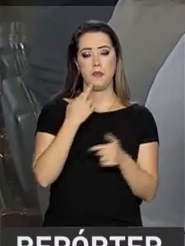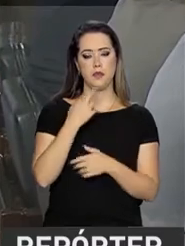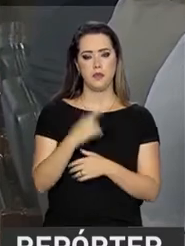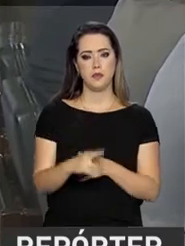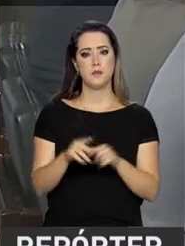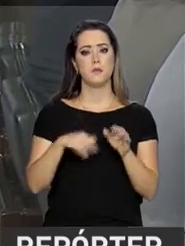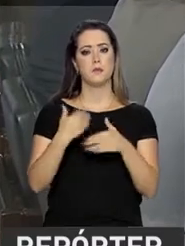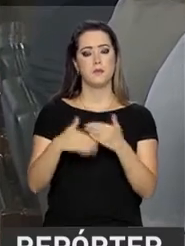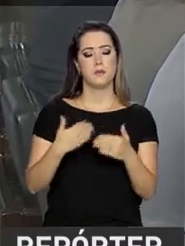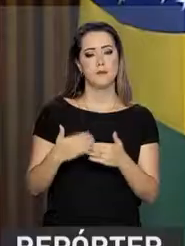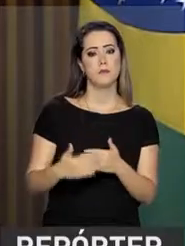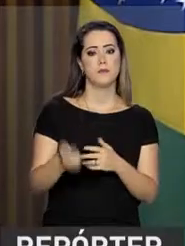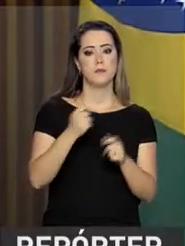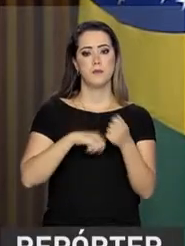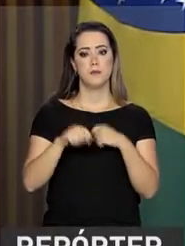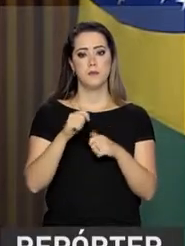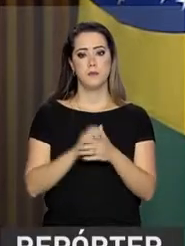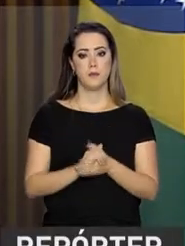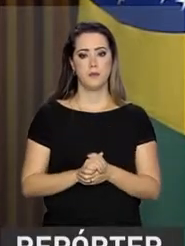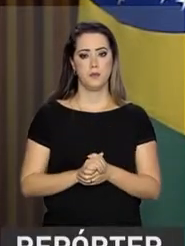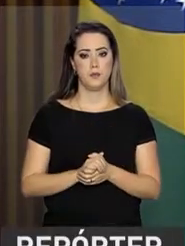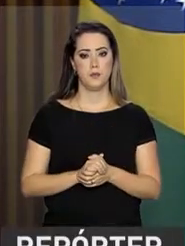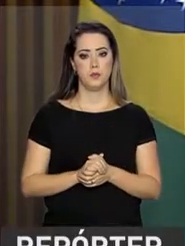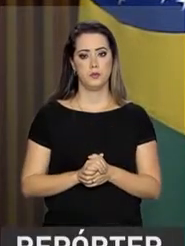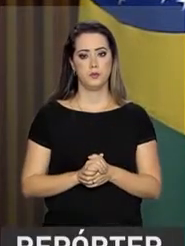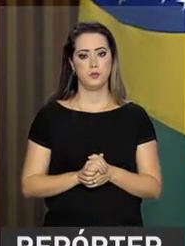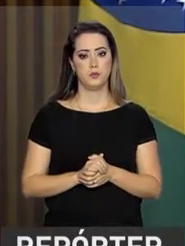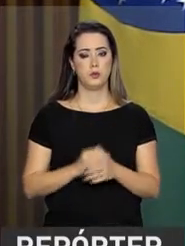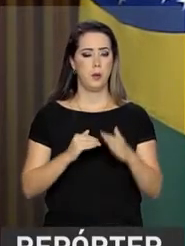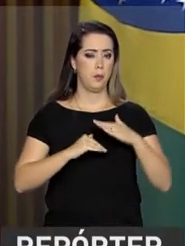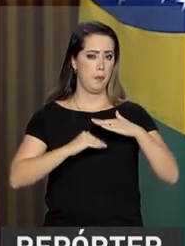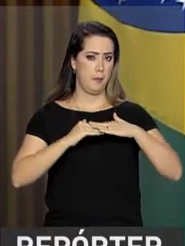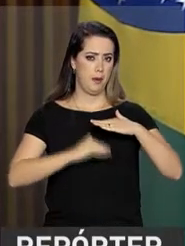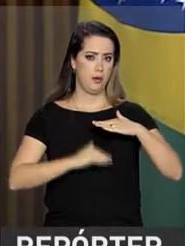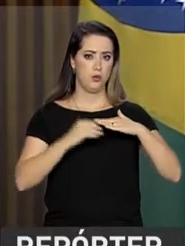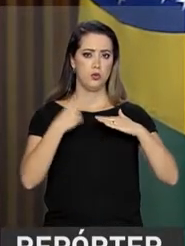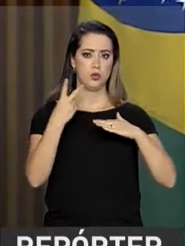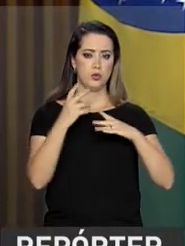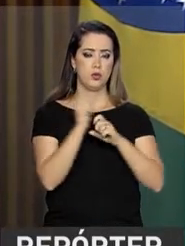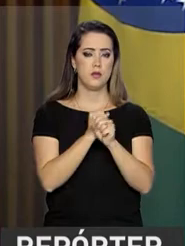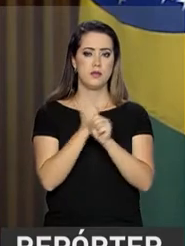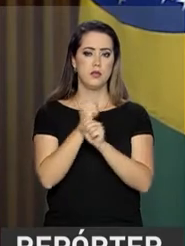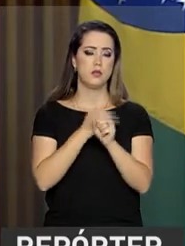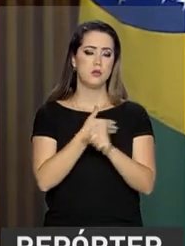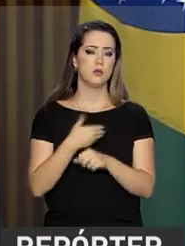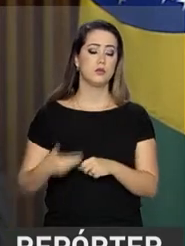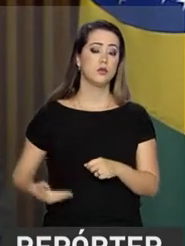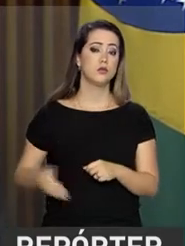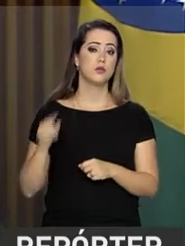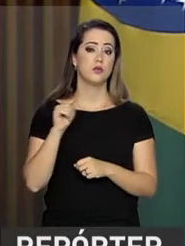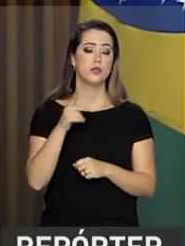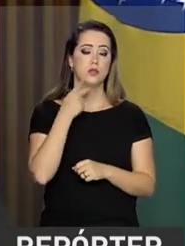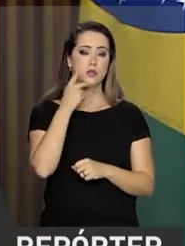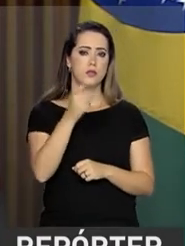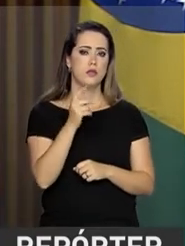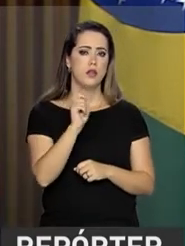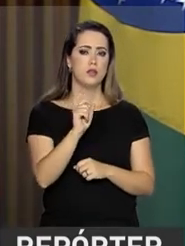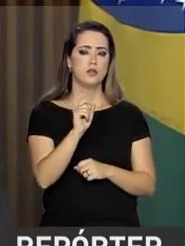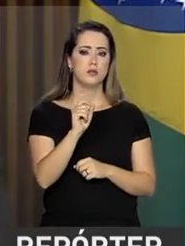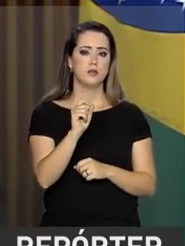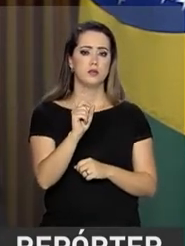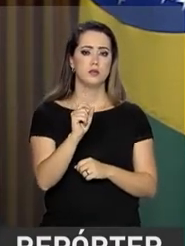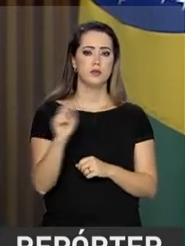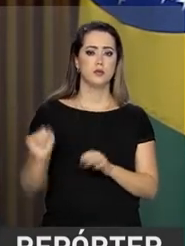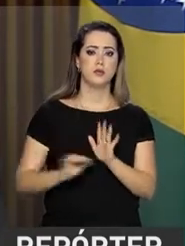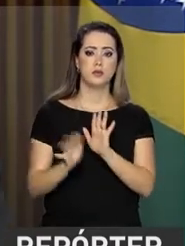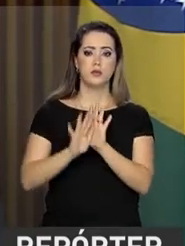na área econômica nestes menos de dois anos de governo quando se fala do torino a na inflação que